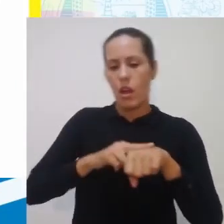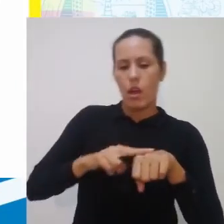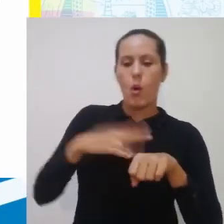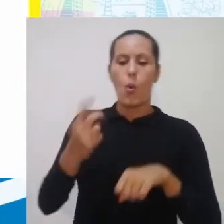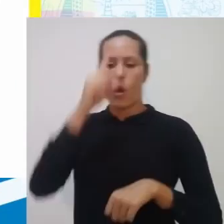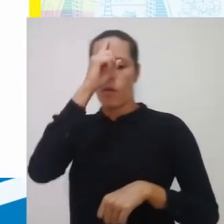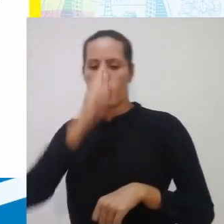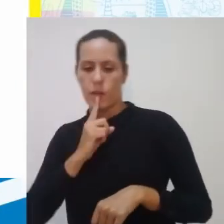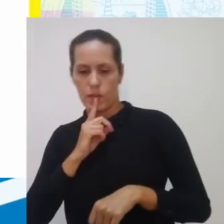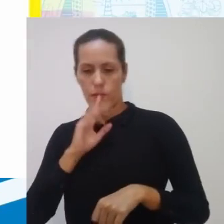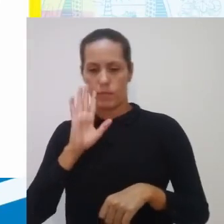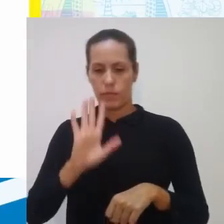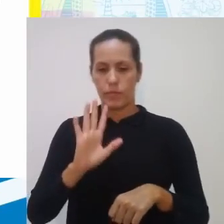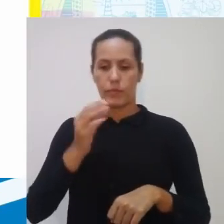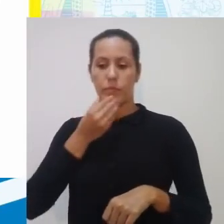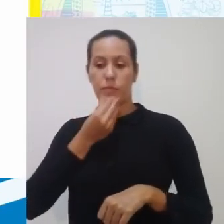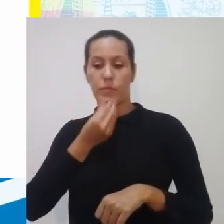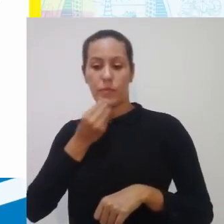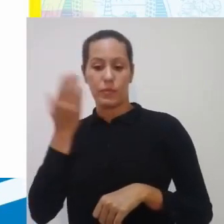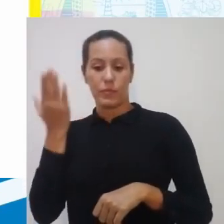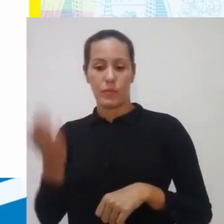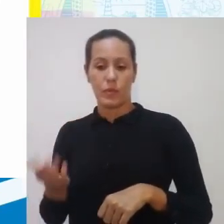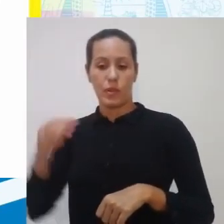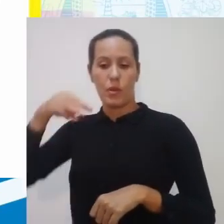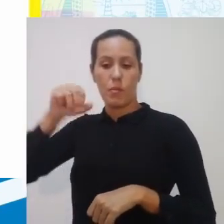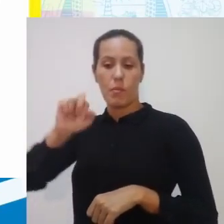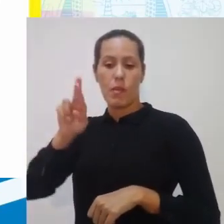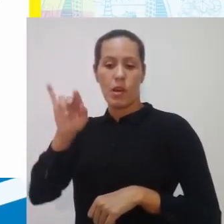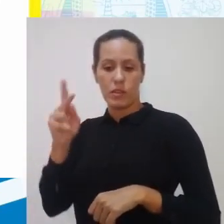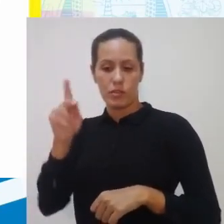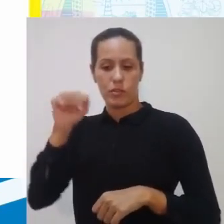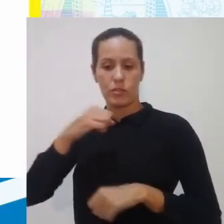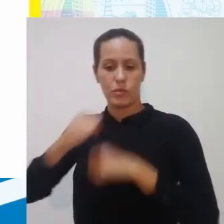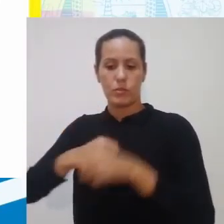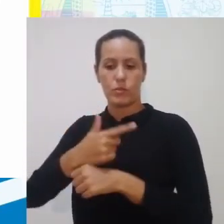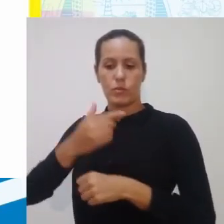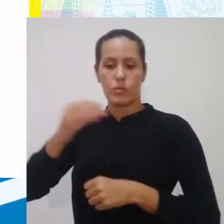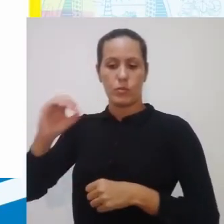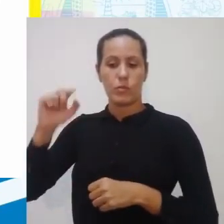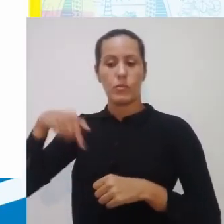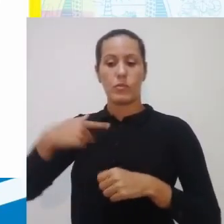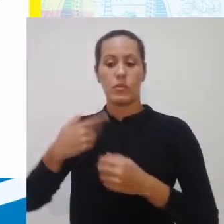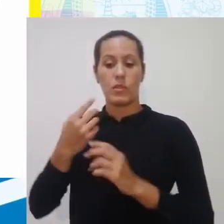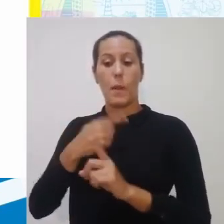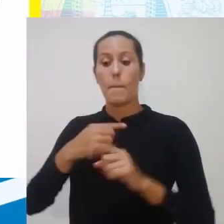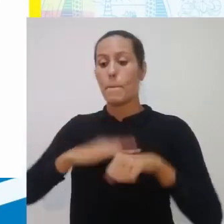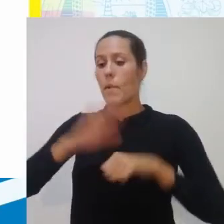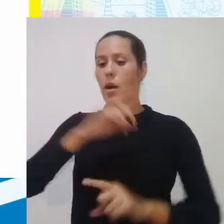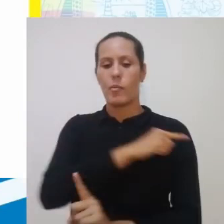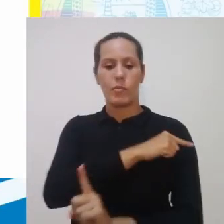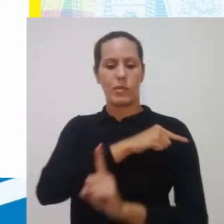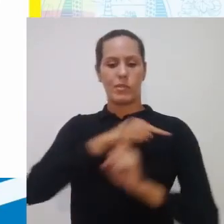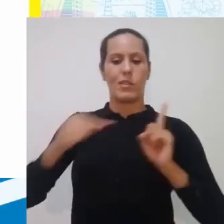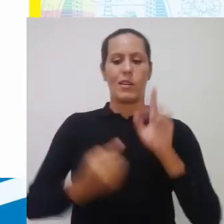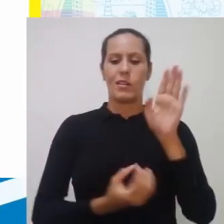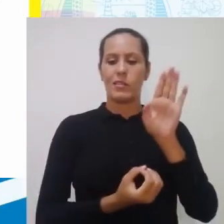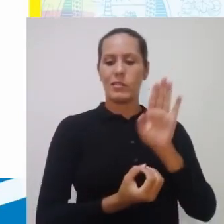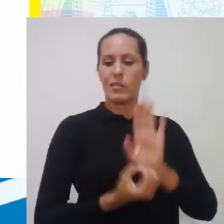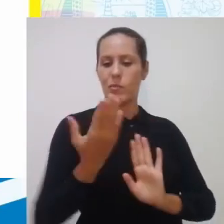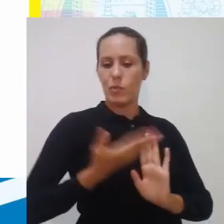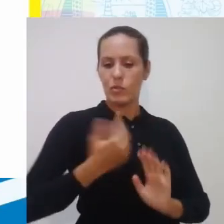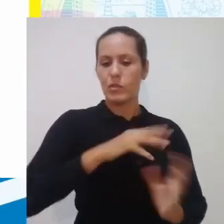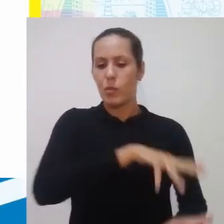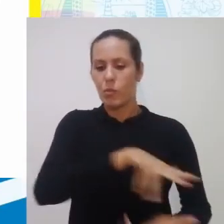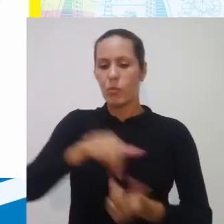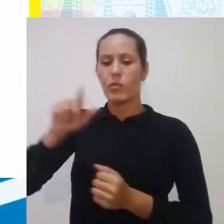Marquis, 2000, página 79. Mais da metade da produção mundial dessa fruta é destinada para a fabricação